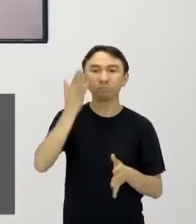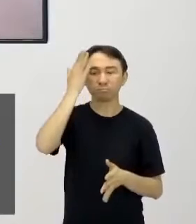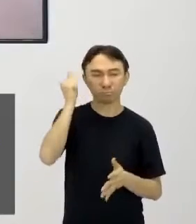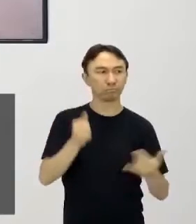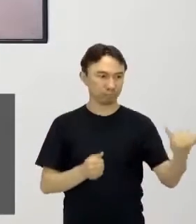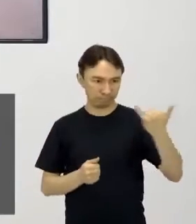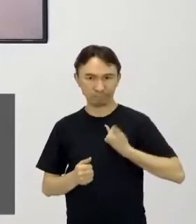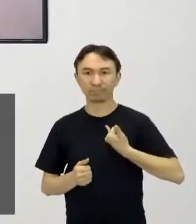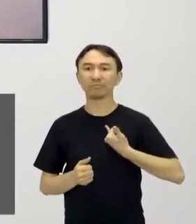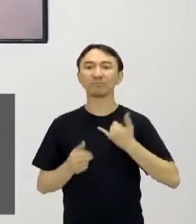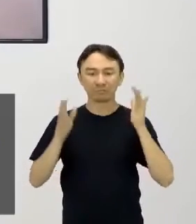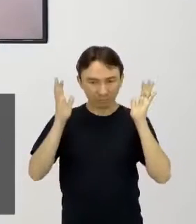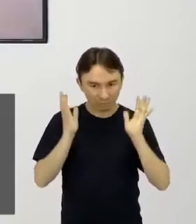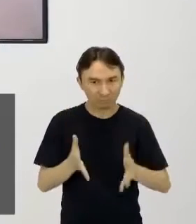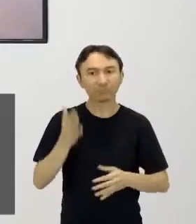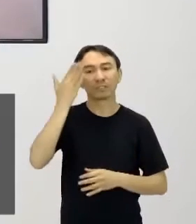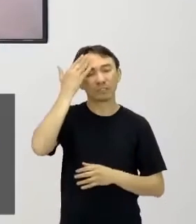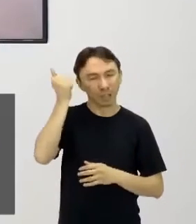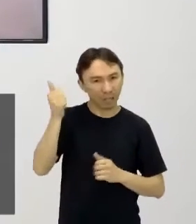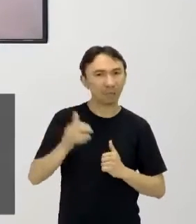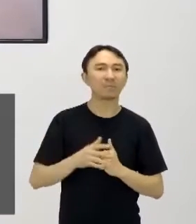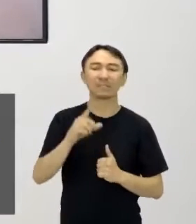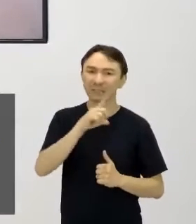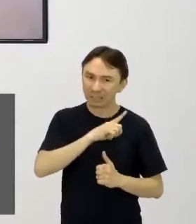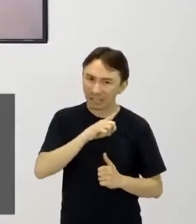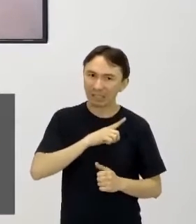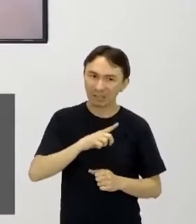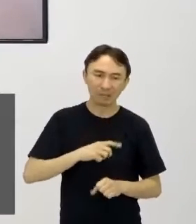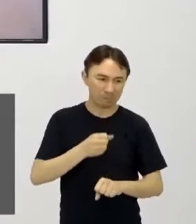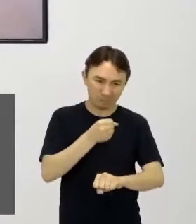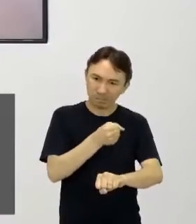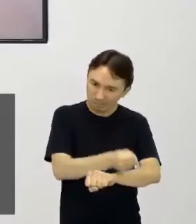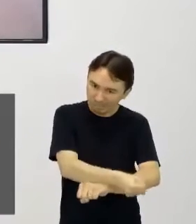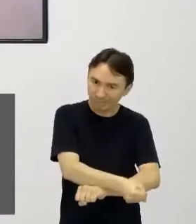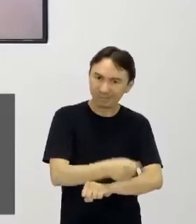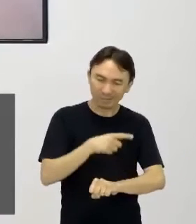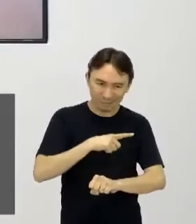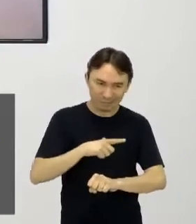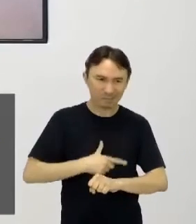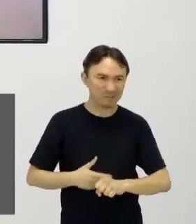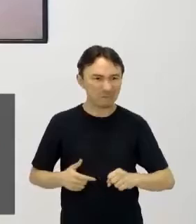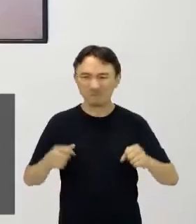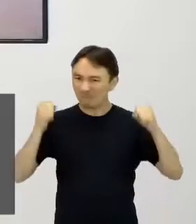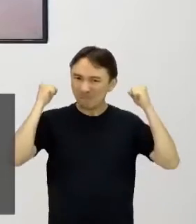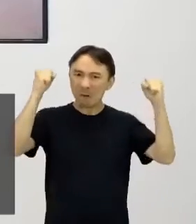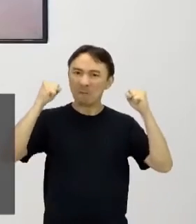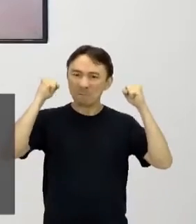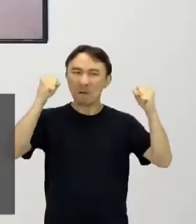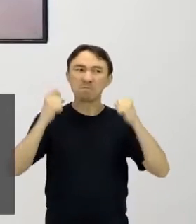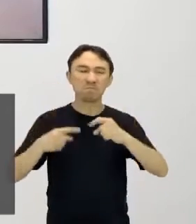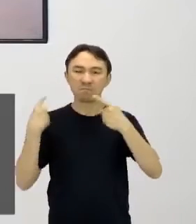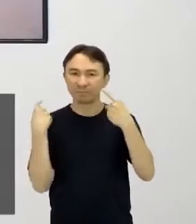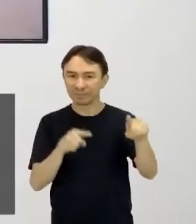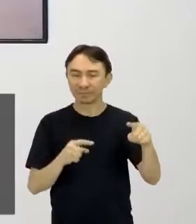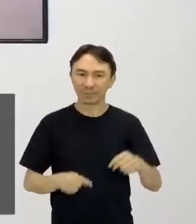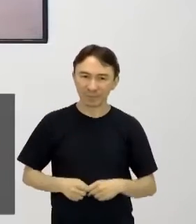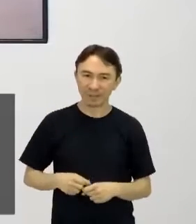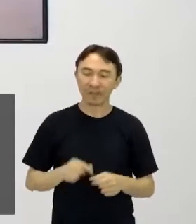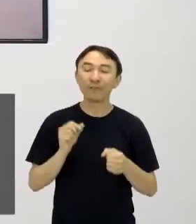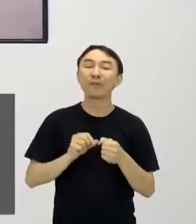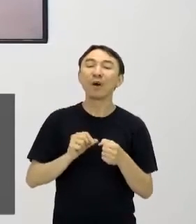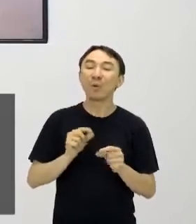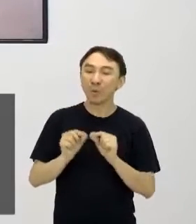sabia que já existia essa rebelião de escravizados. Então, o que ele fez? Ele prende os